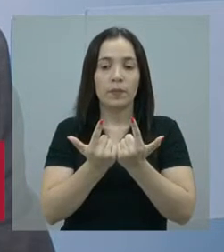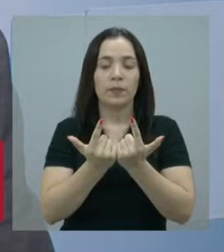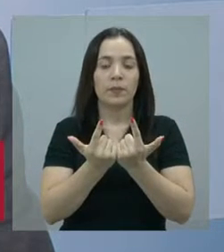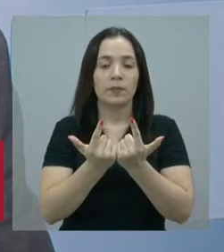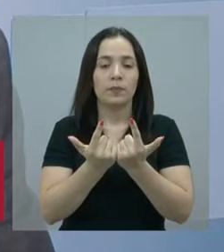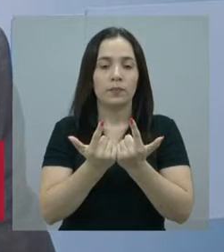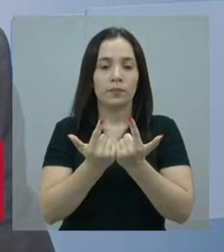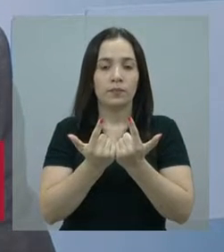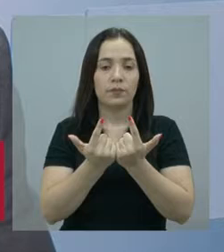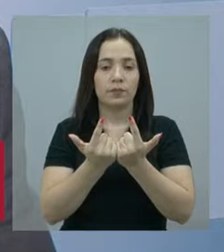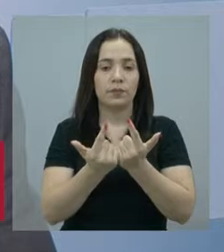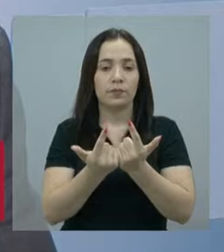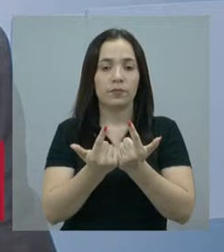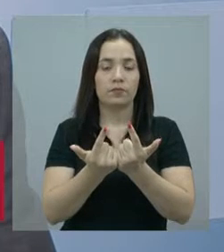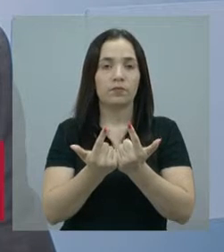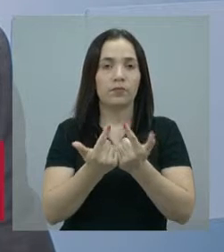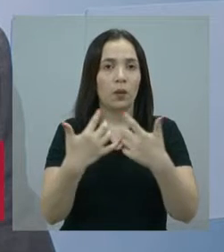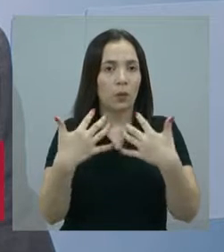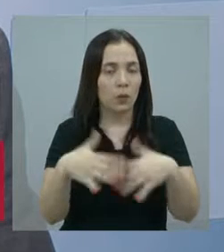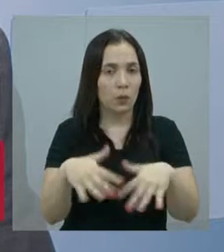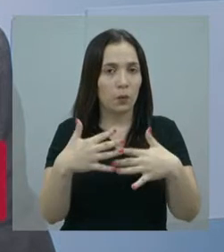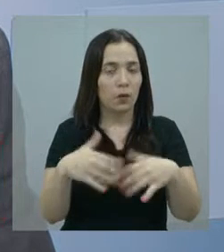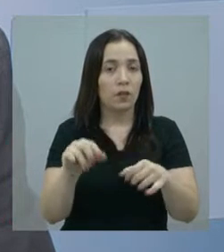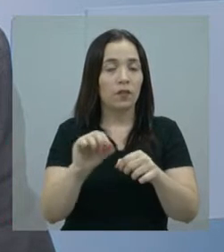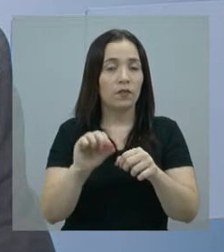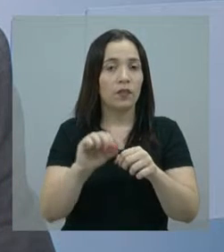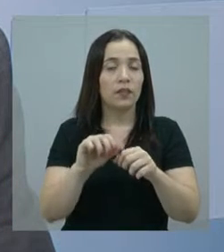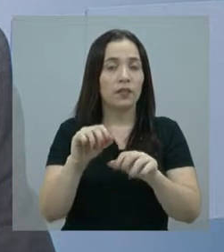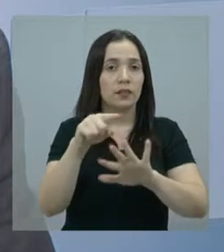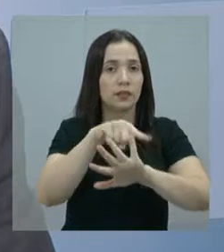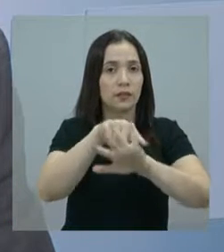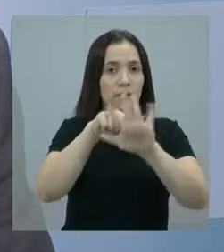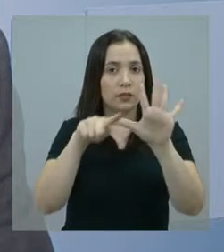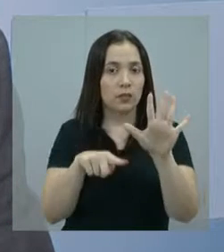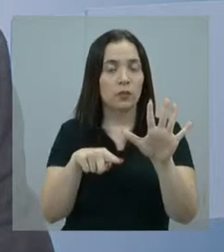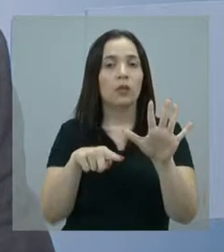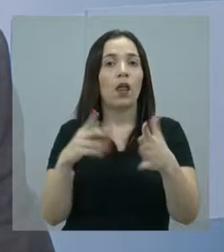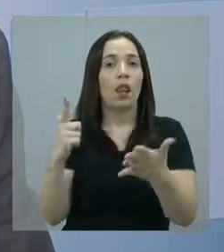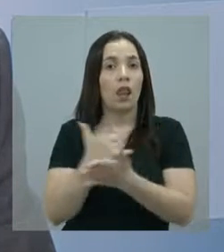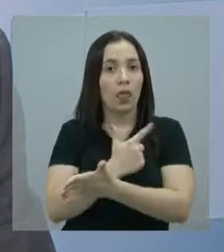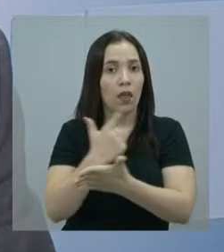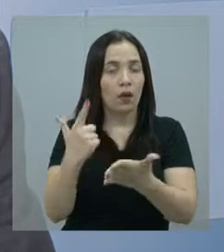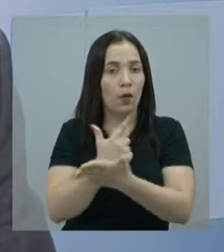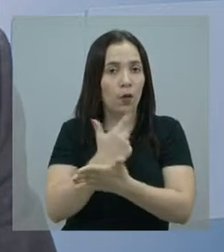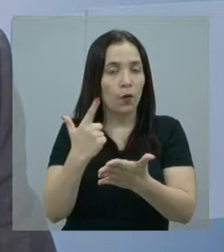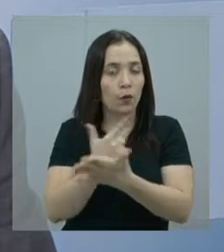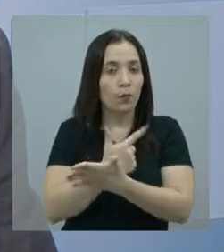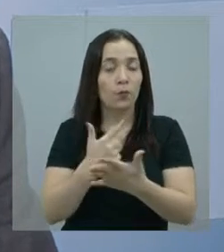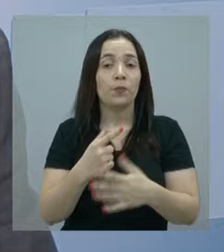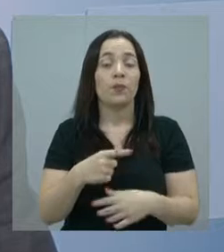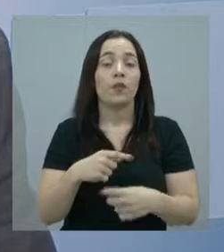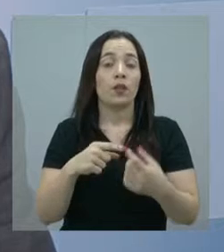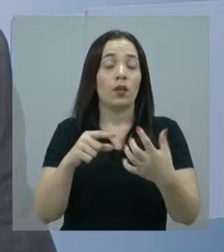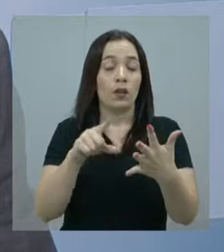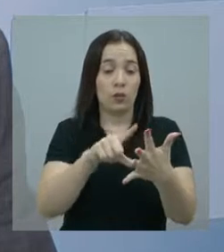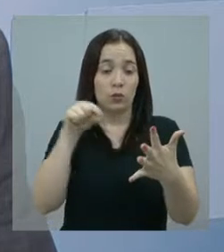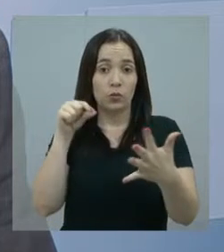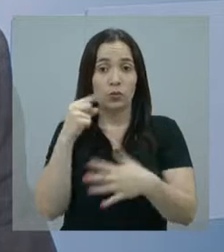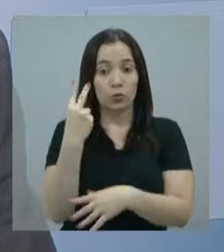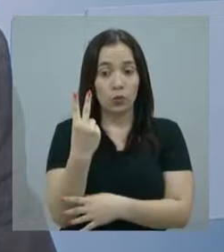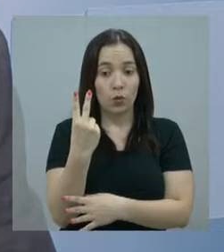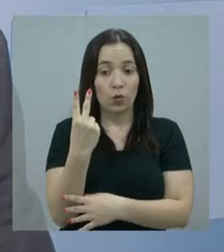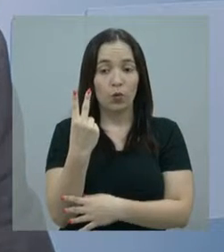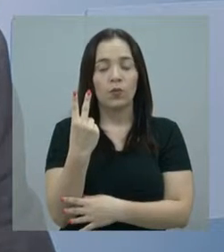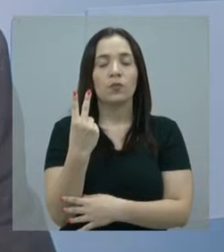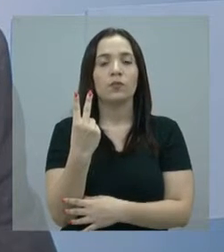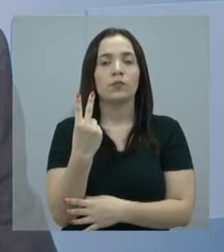um forte programa editorial, fazendo 5 grandes e importantes lançamentos de livro. Inclusive 2 que eu gostaria de